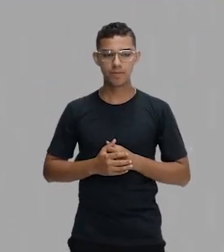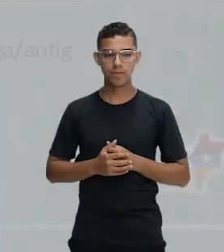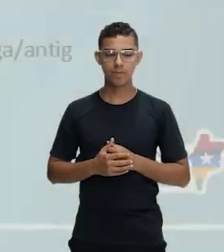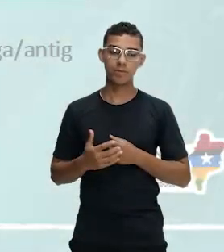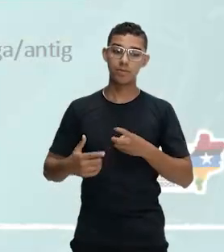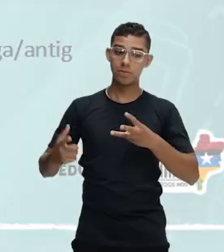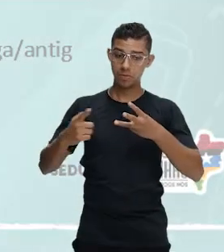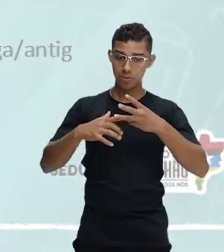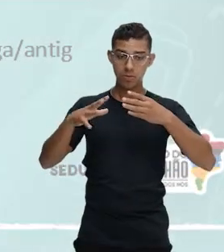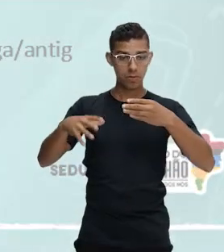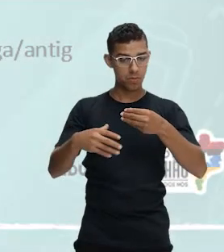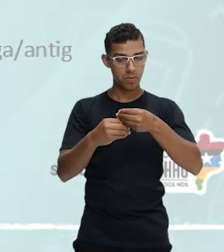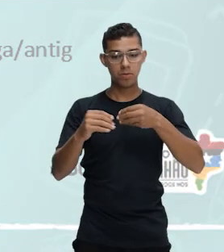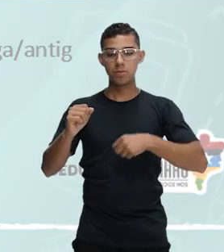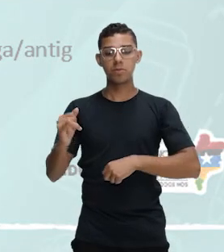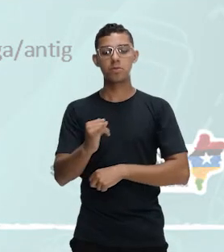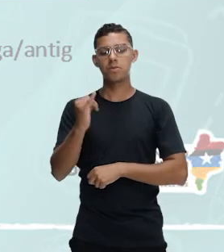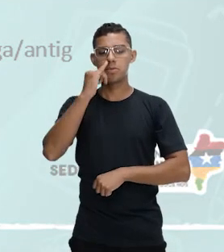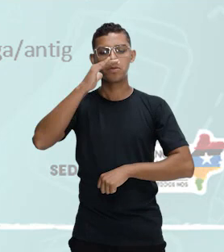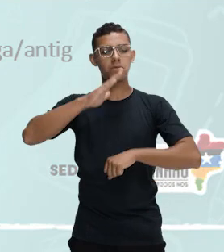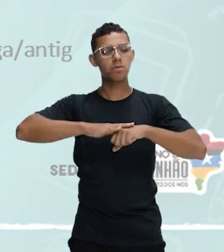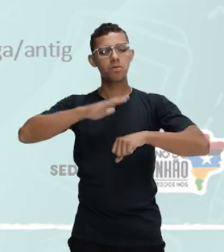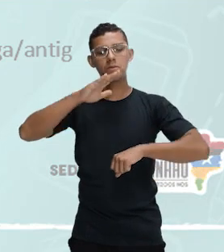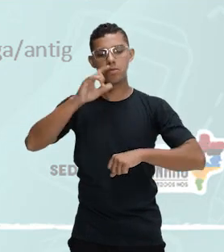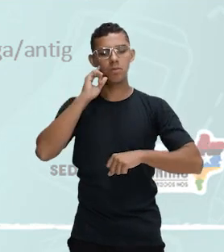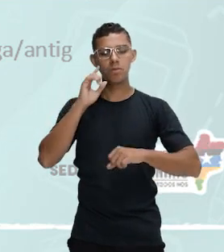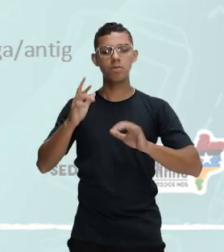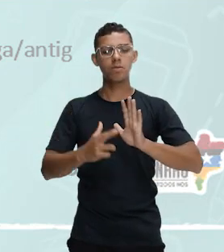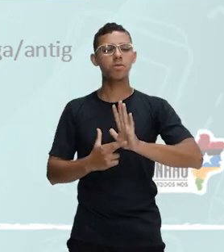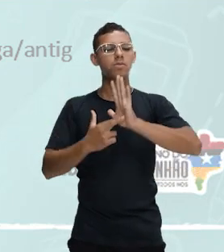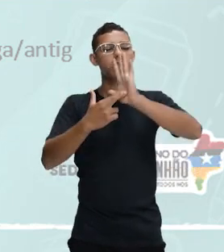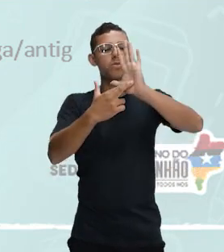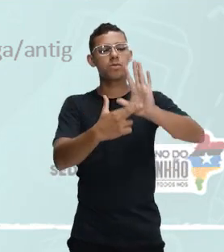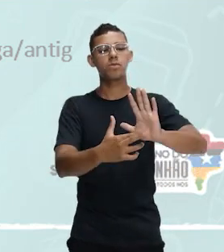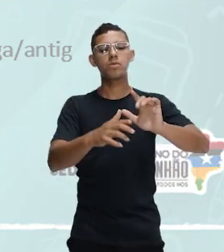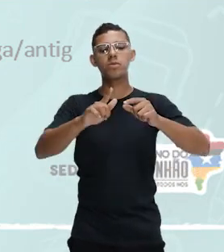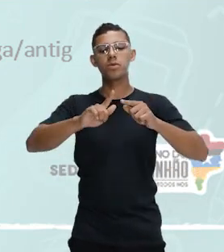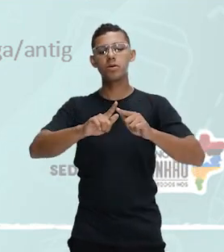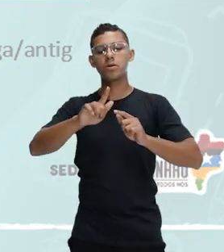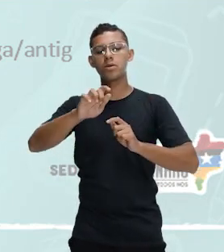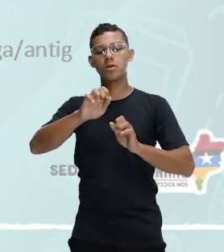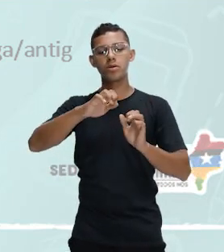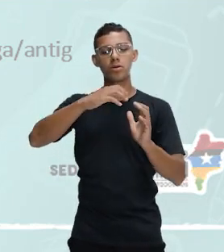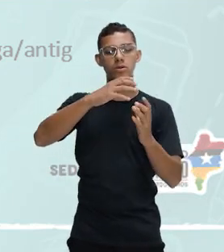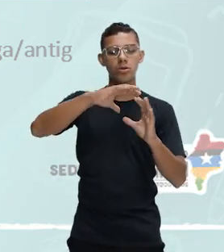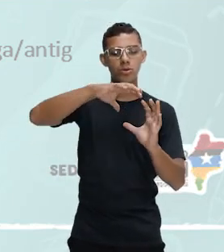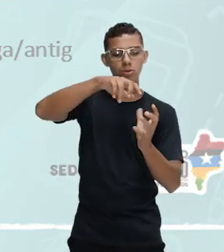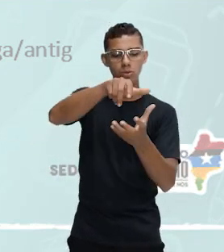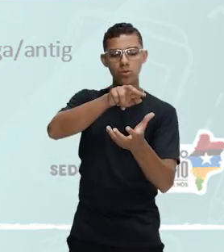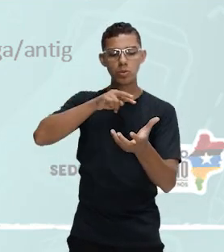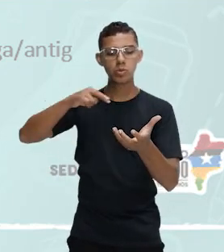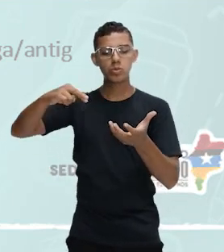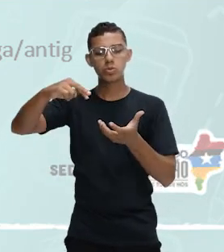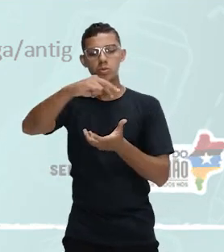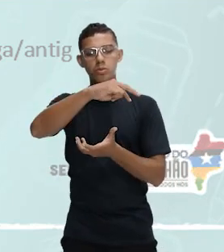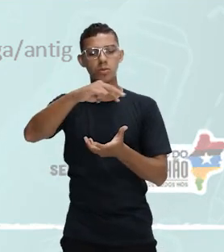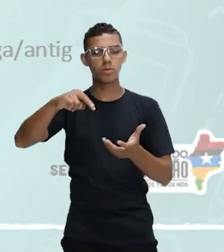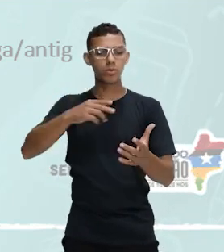Então, a contribuição mais importante de Ptolomeu foi uma representação geométrica do sistema solar, certo?